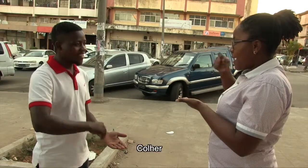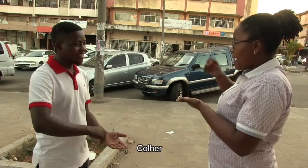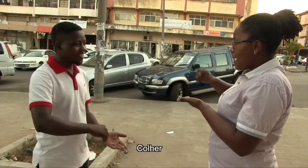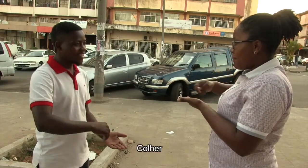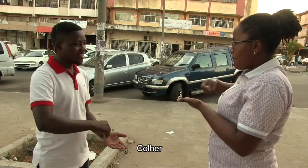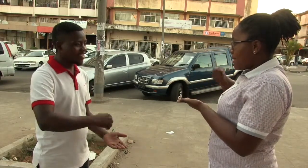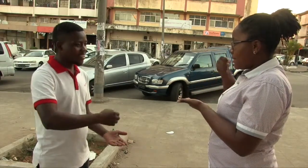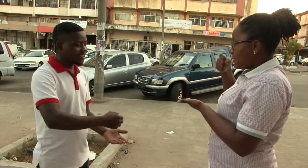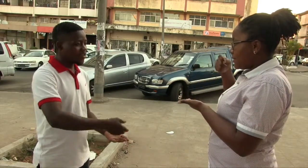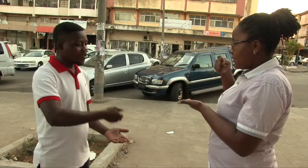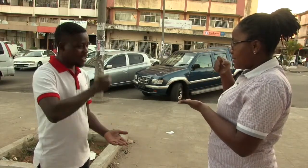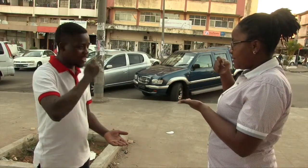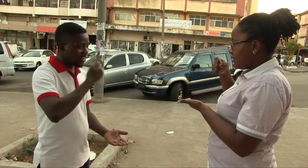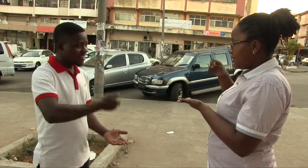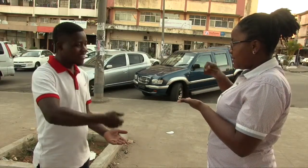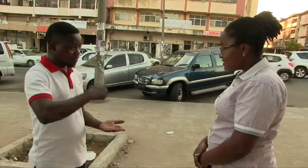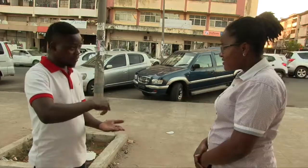Colher.